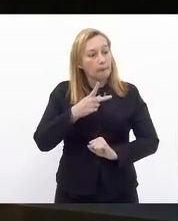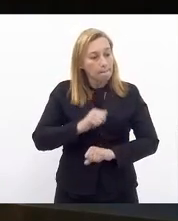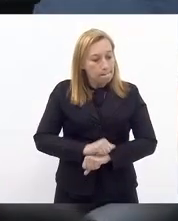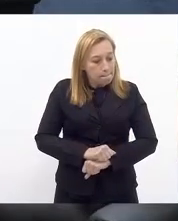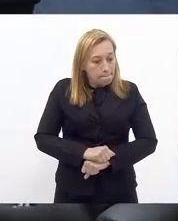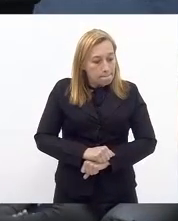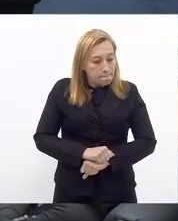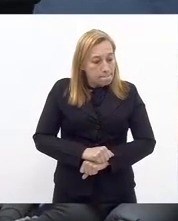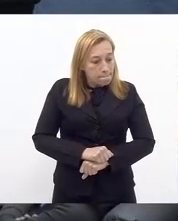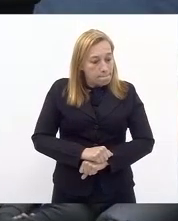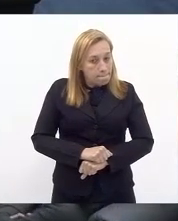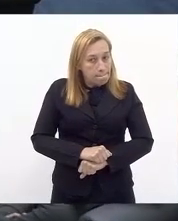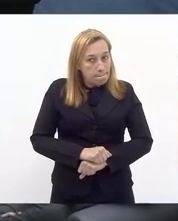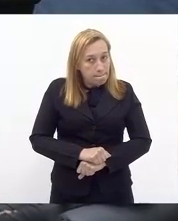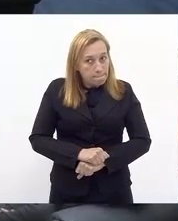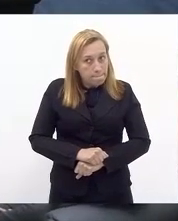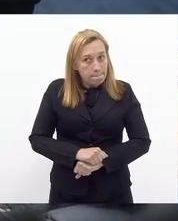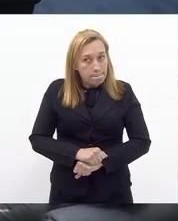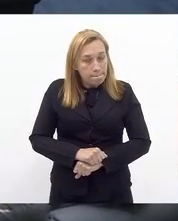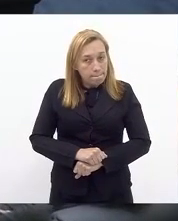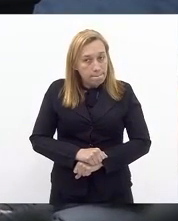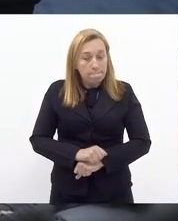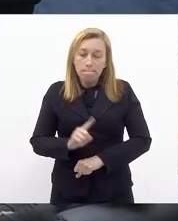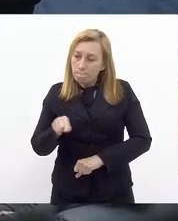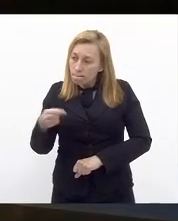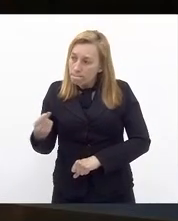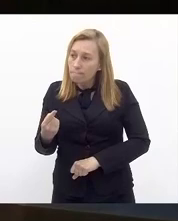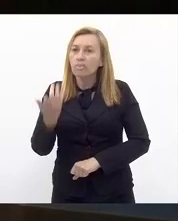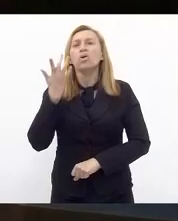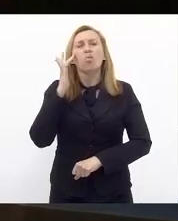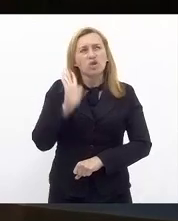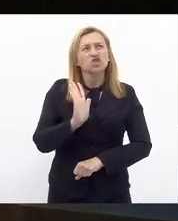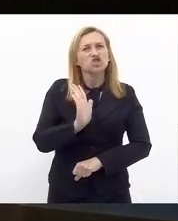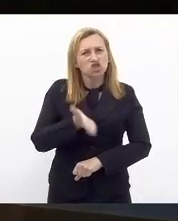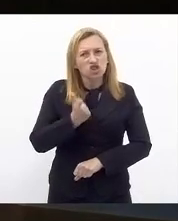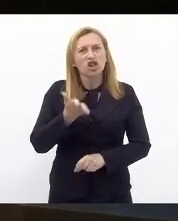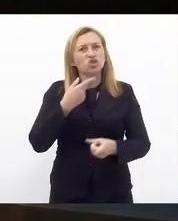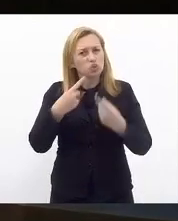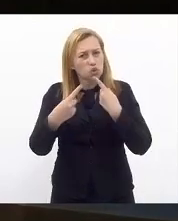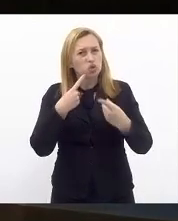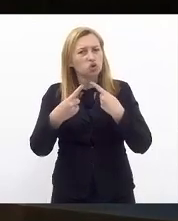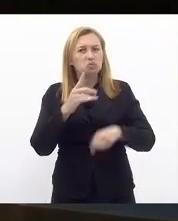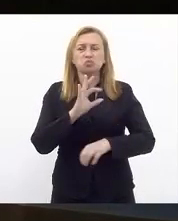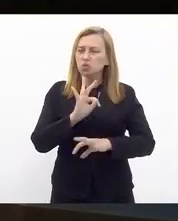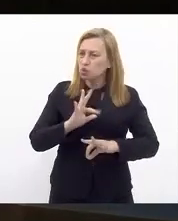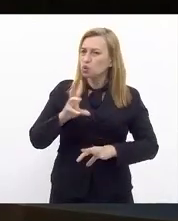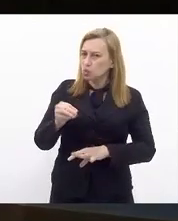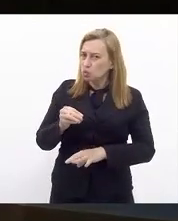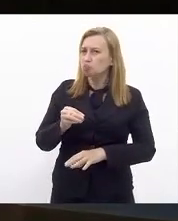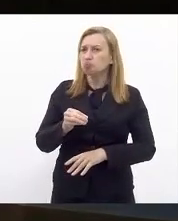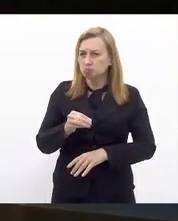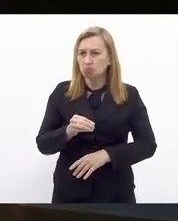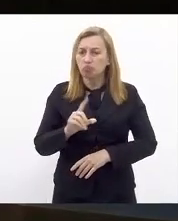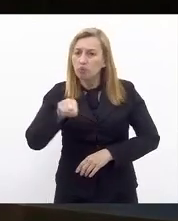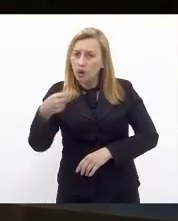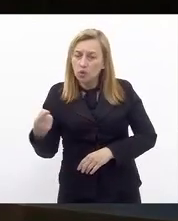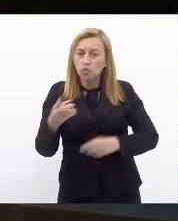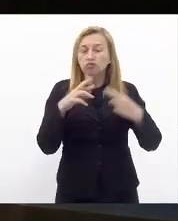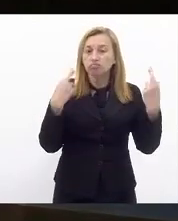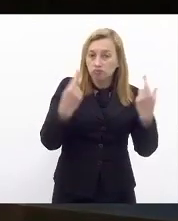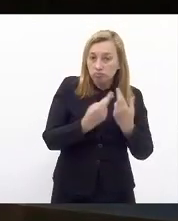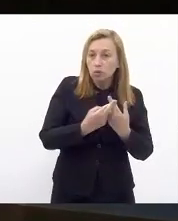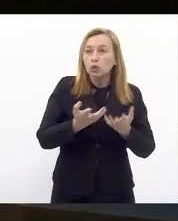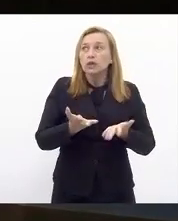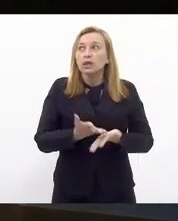a levantar que foi relevante o restante eu acho que a gente já discutiu Praticamente tudo nas outras